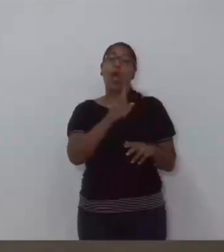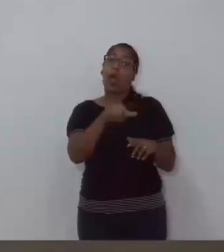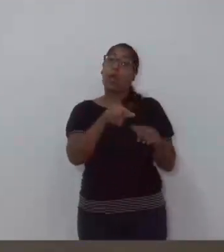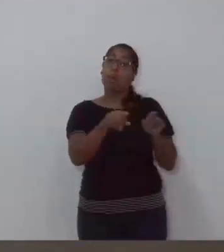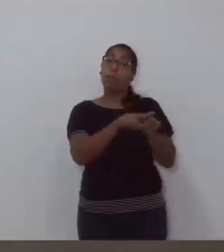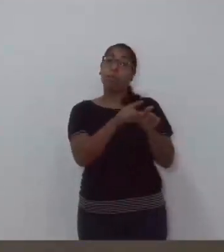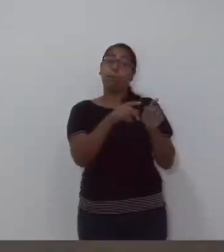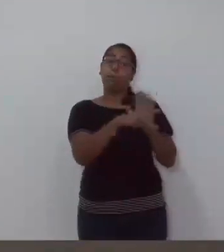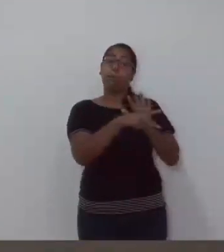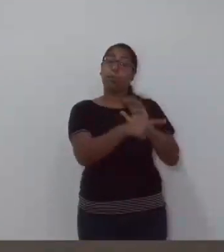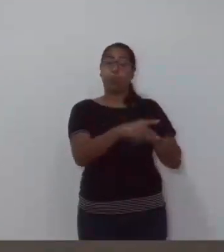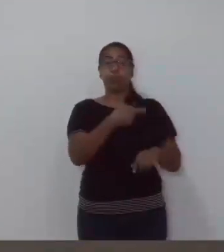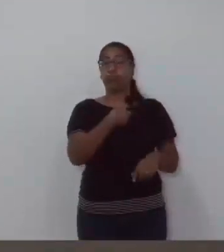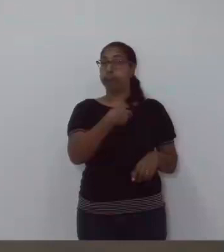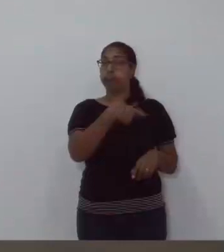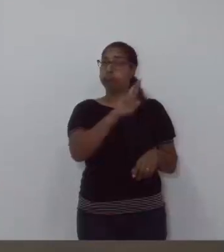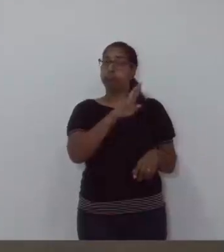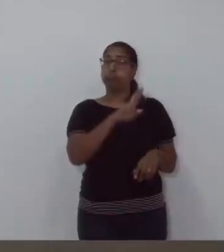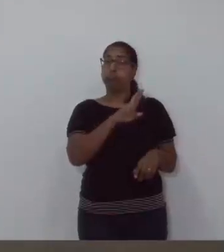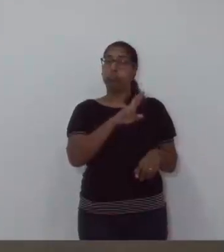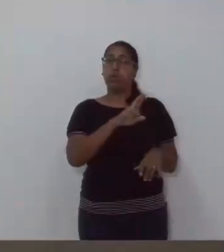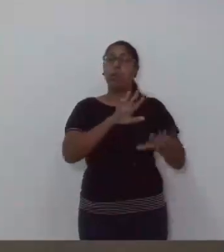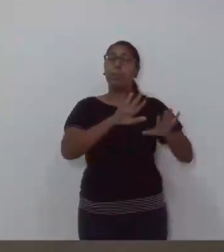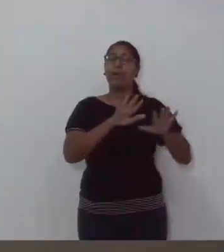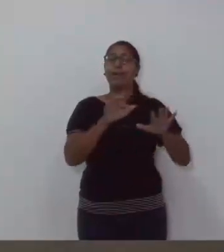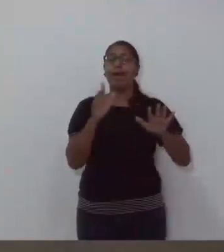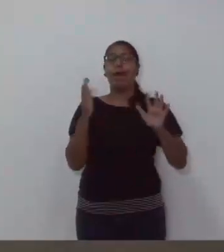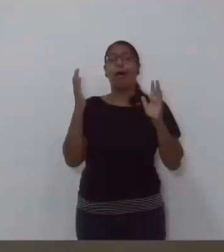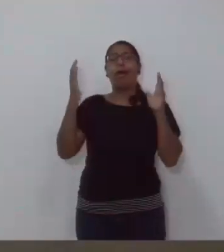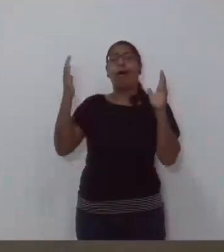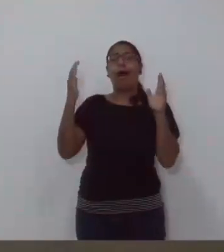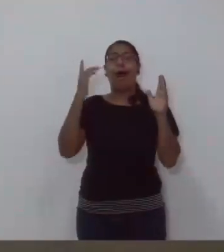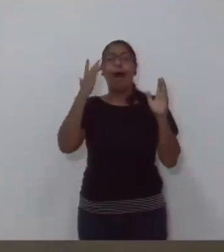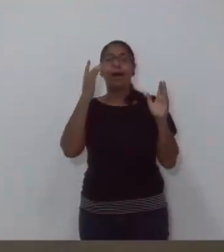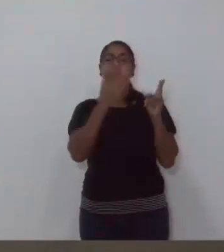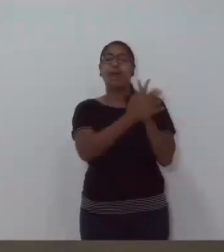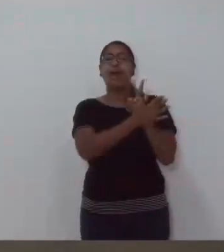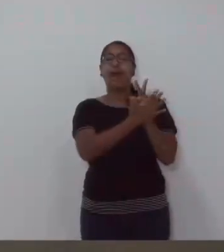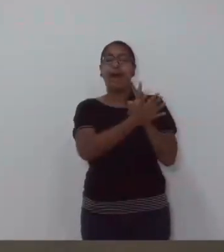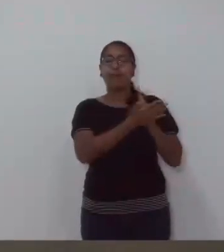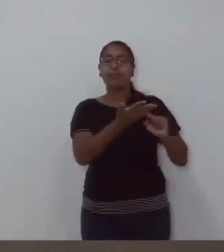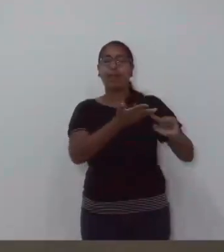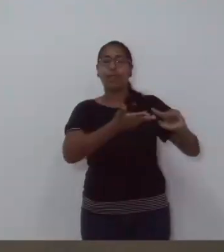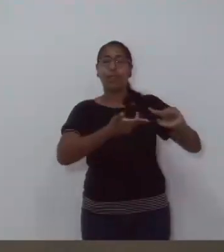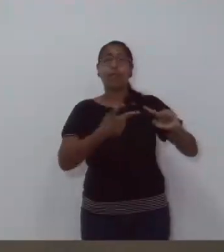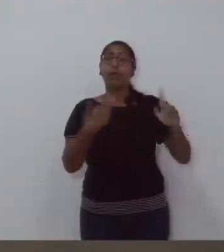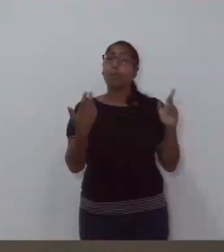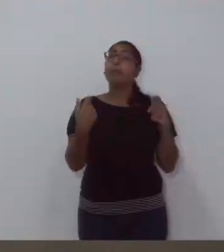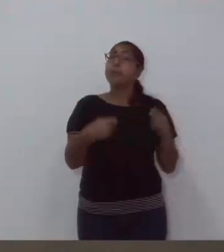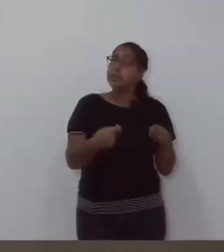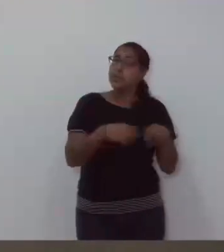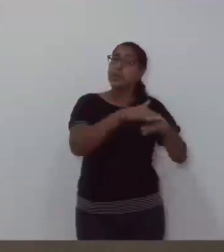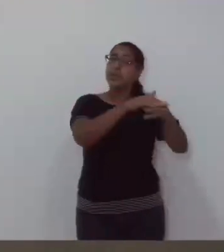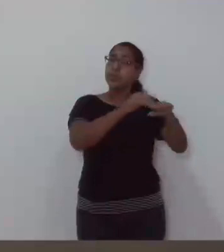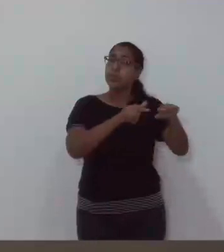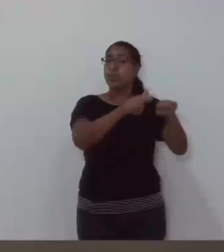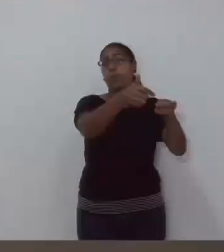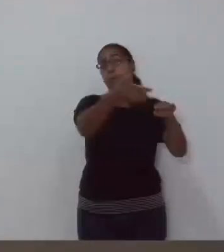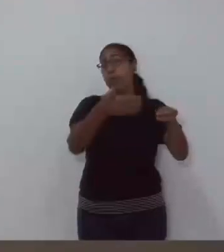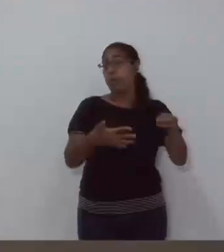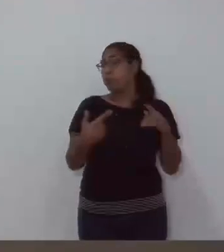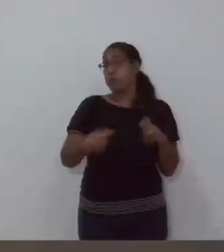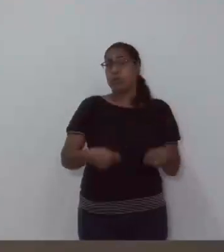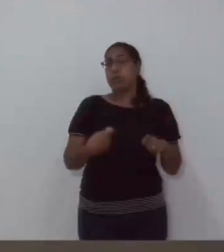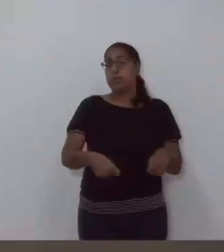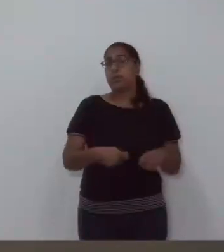muito forte. Agora, se existe suspeita de irregularidades, tem que ser esclarecido, né? Porque se lança a suspeita